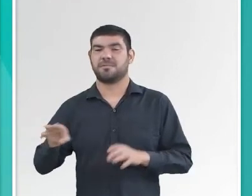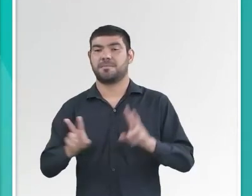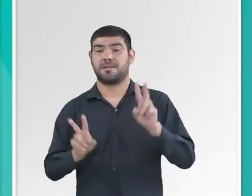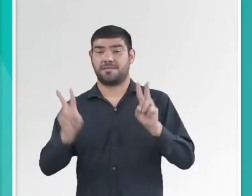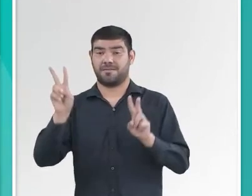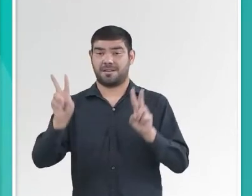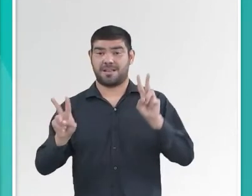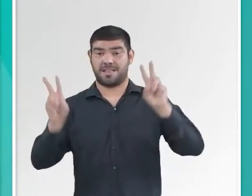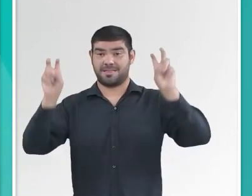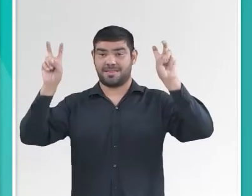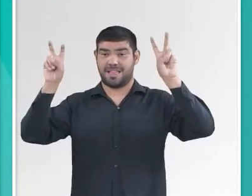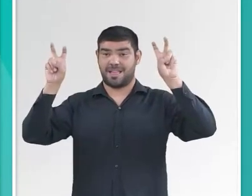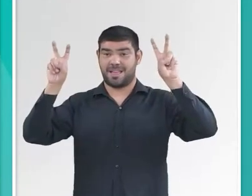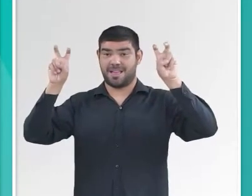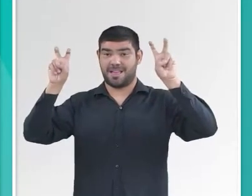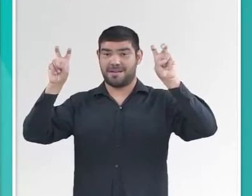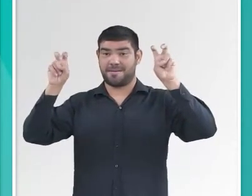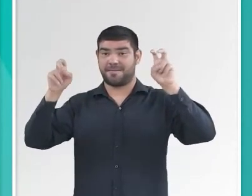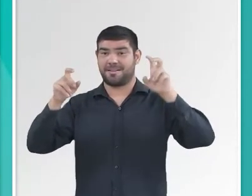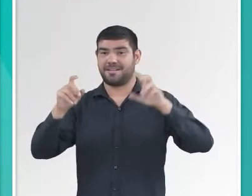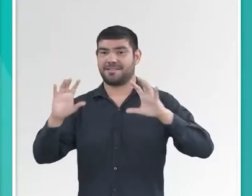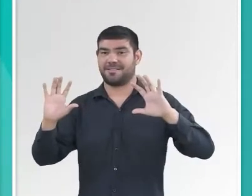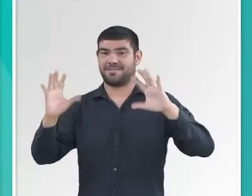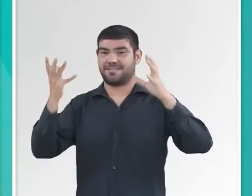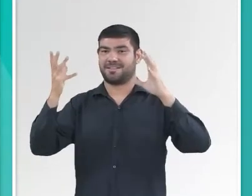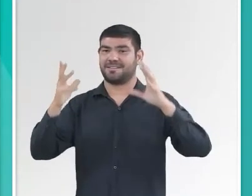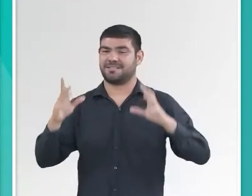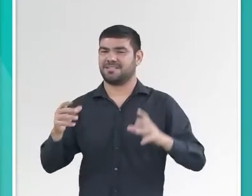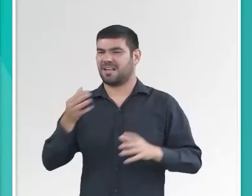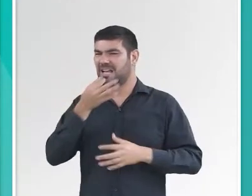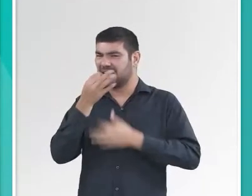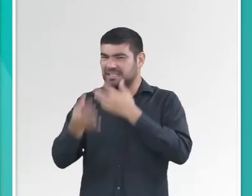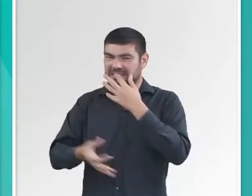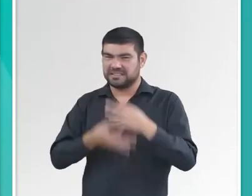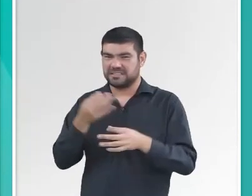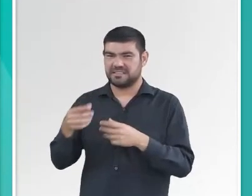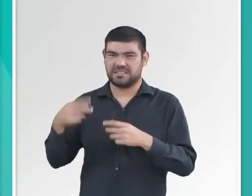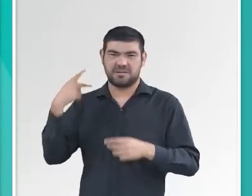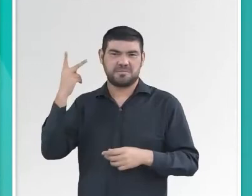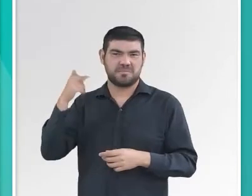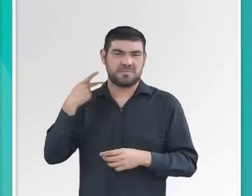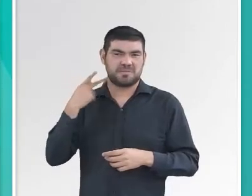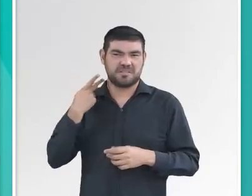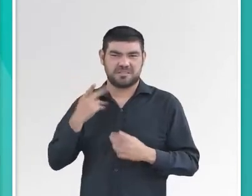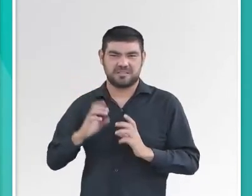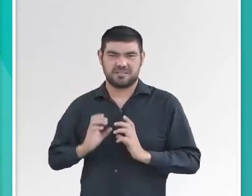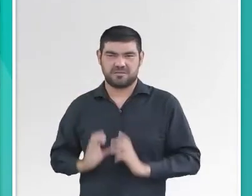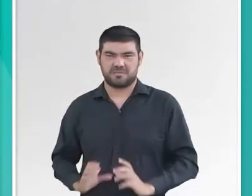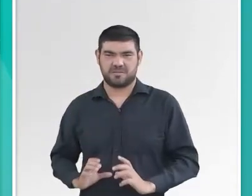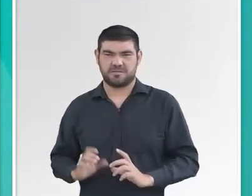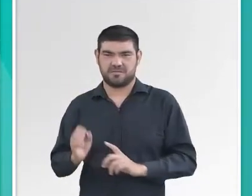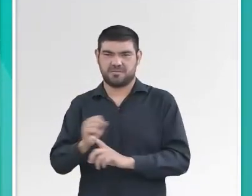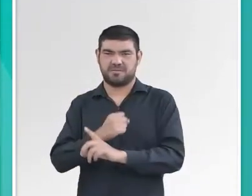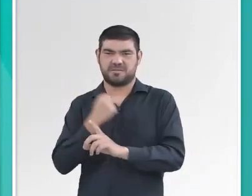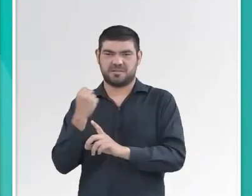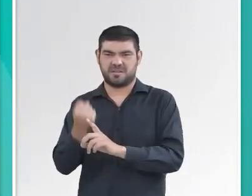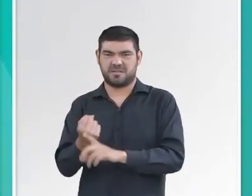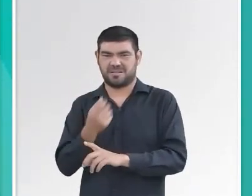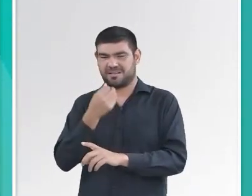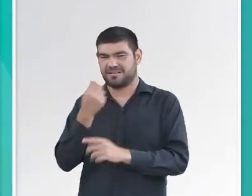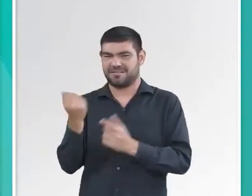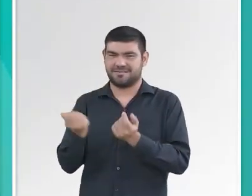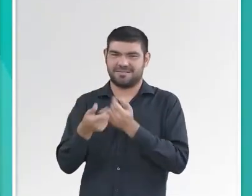que geralmente critica o cenário político e comportamentos sociais com muita